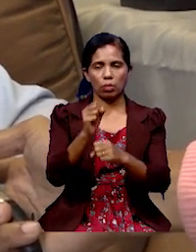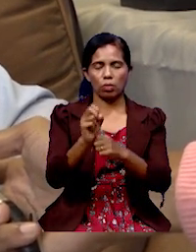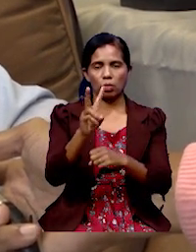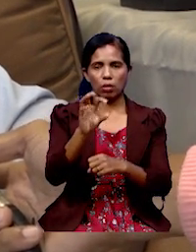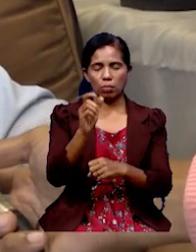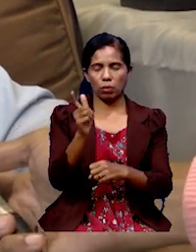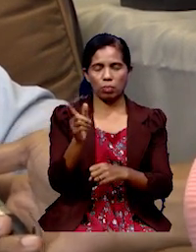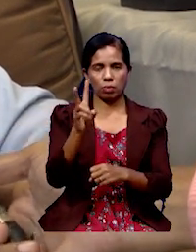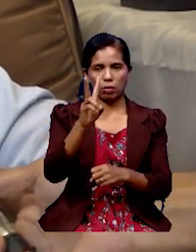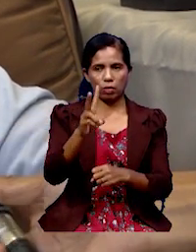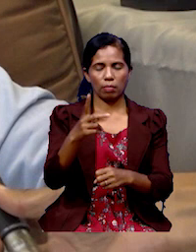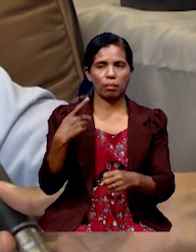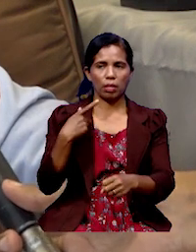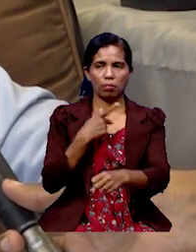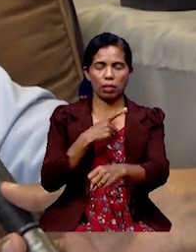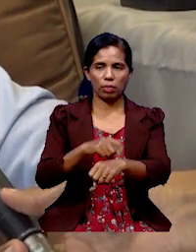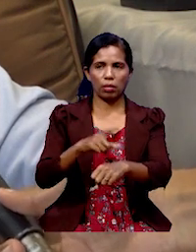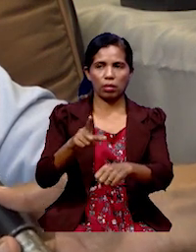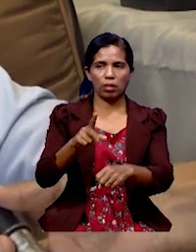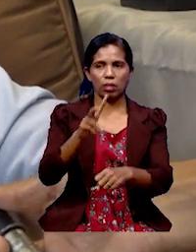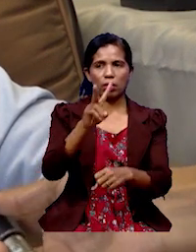parlamento aprova coisa